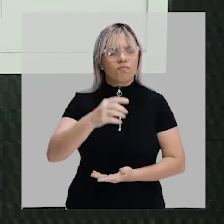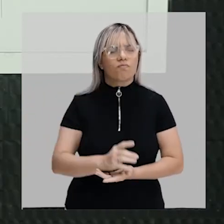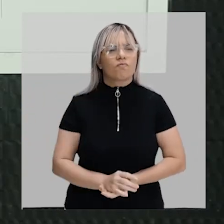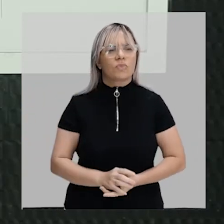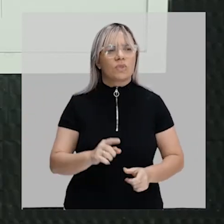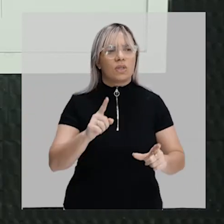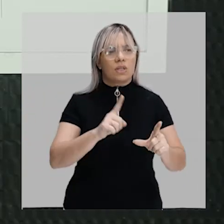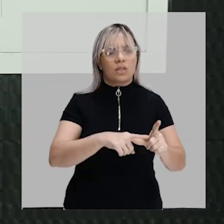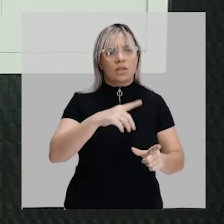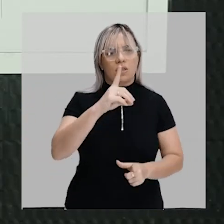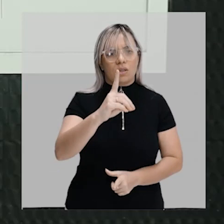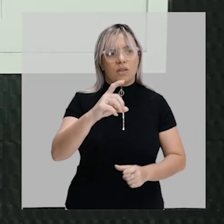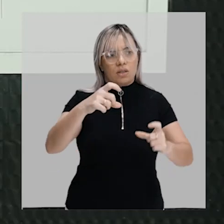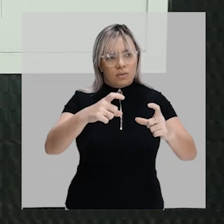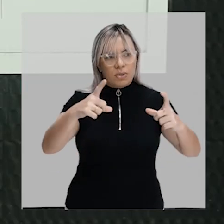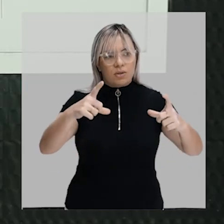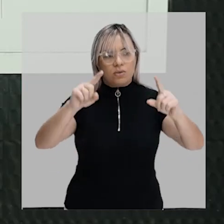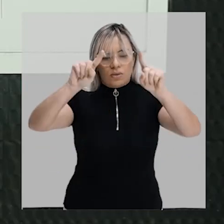0